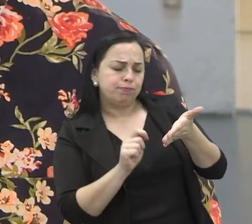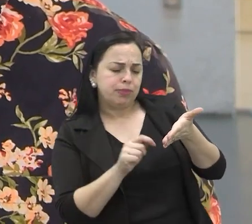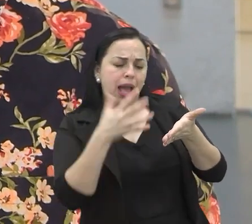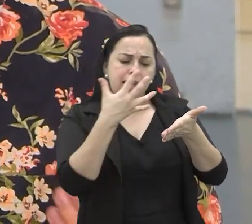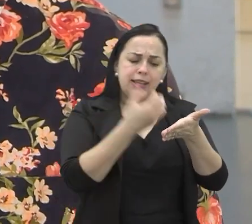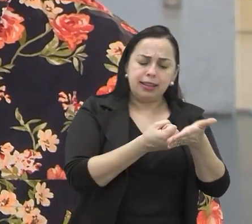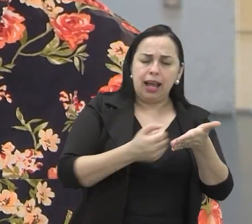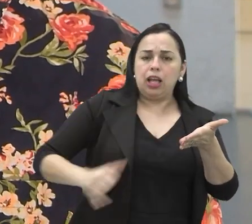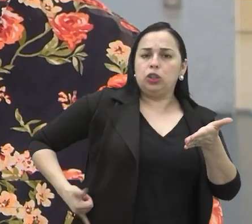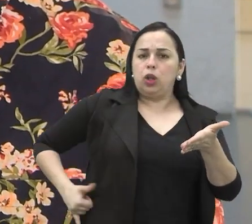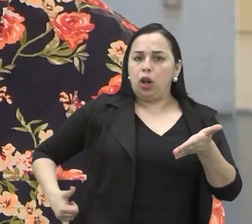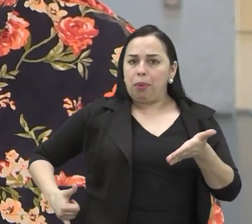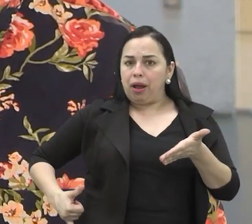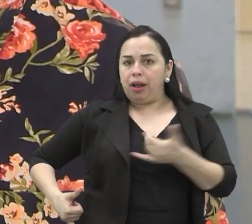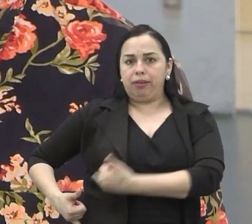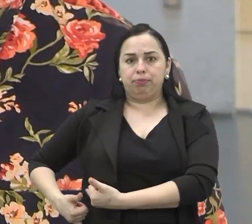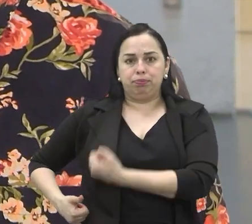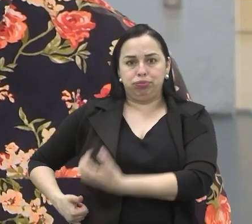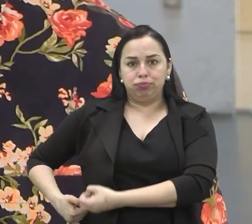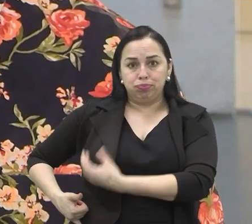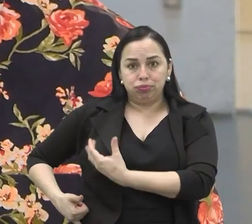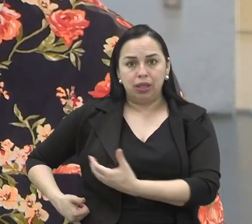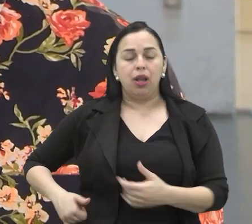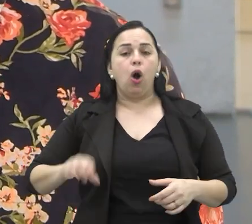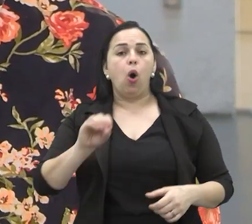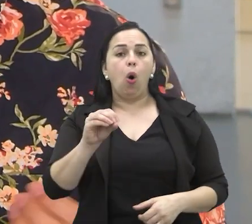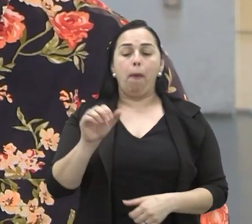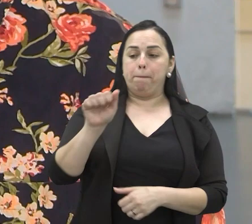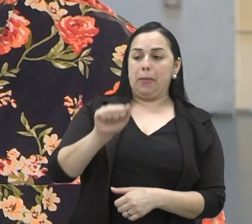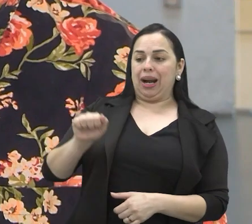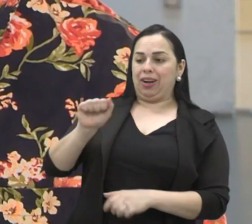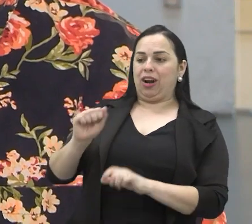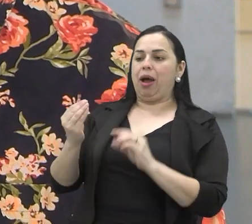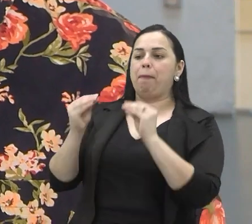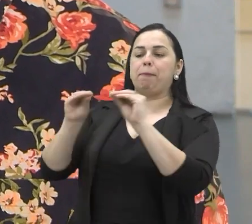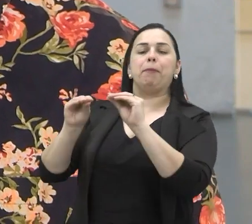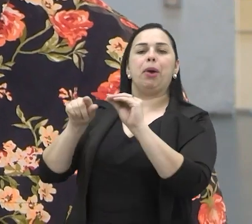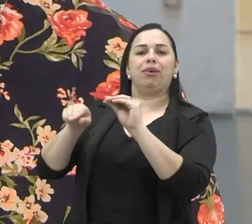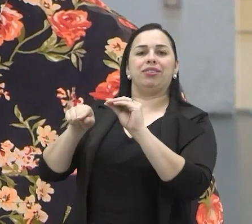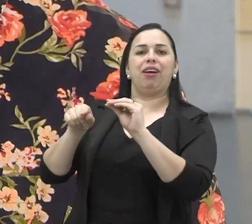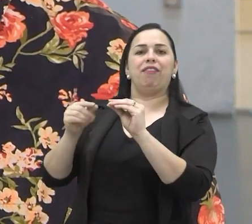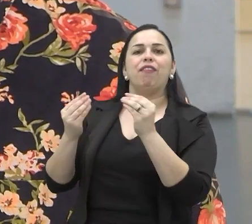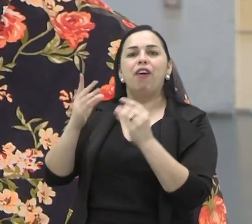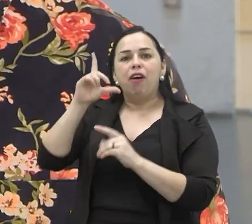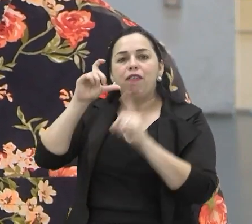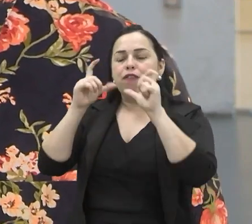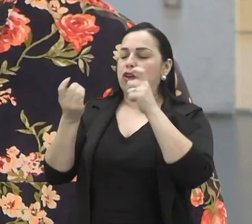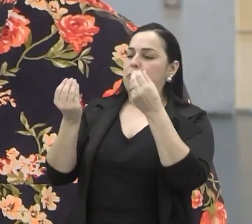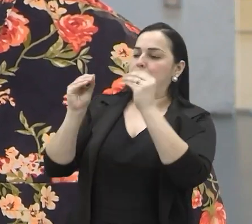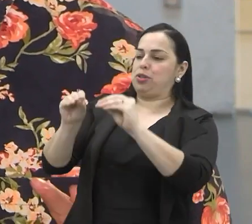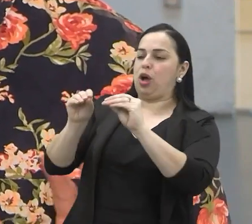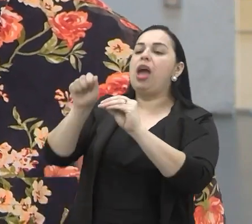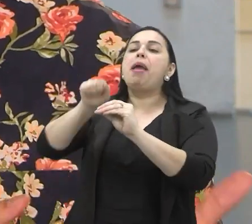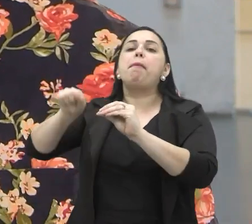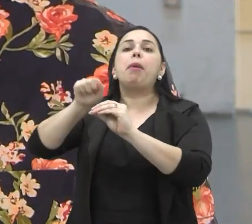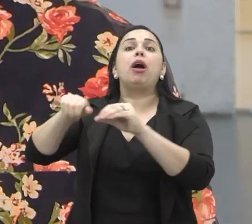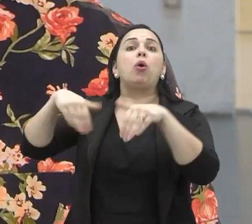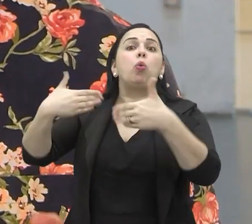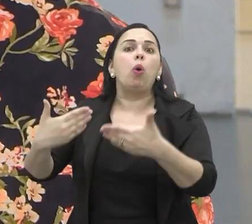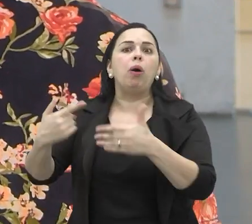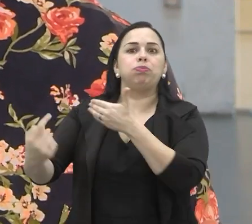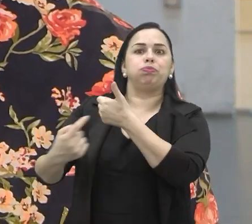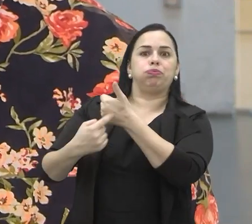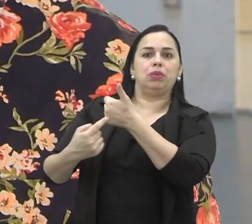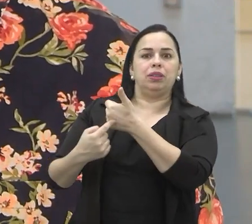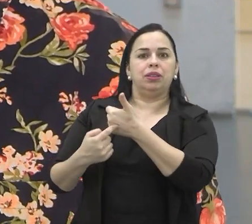recebendo. Uma pessoa publicou uma foto próxima de você, uma pessoa marcou você numa foto, você não precisa receber essa notificação a todo tempo. Então acho que é um